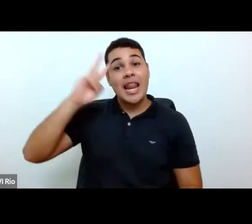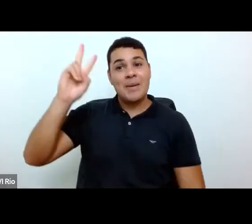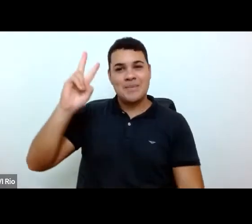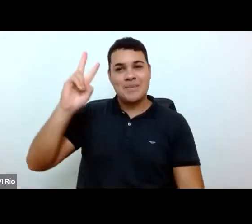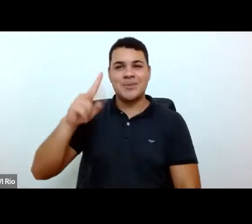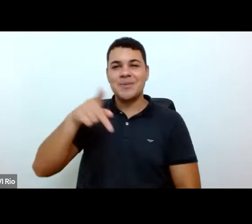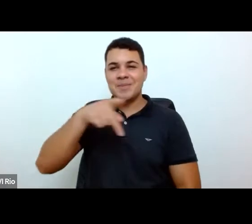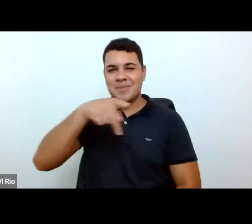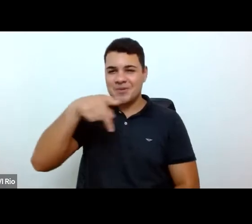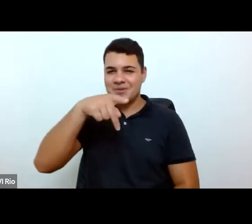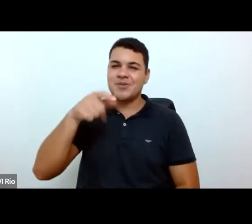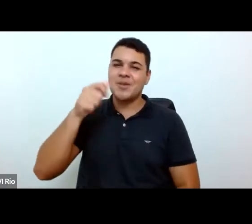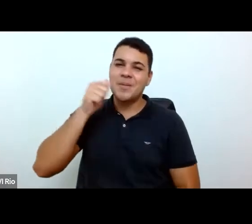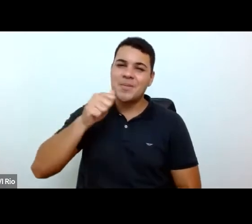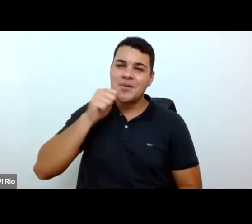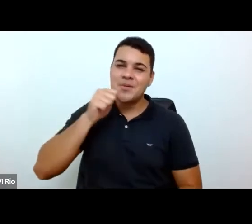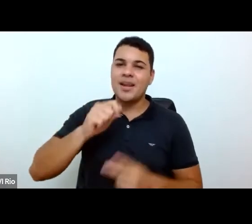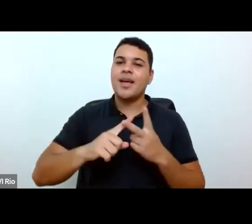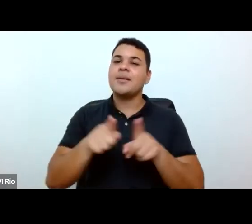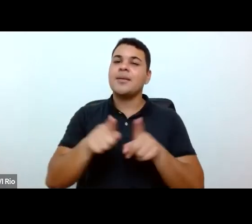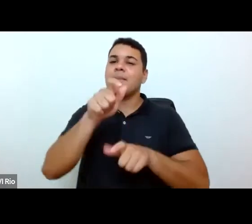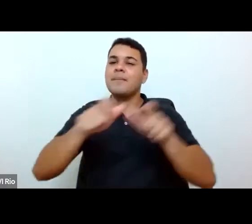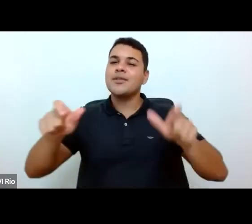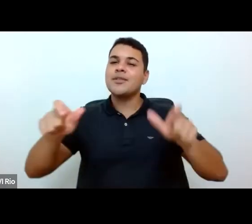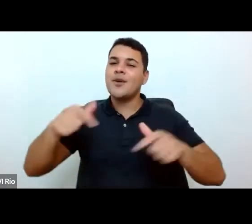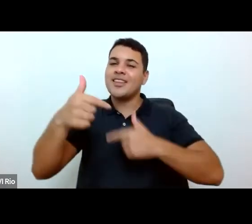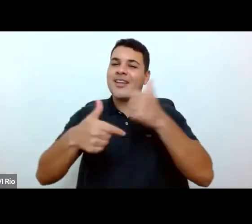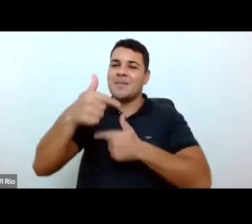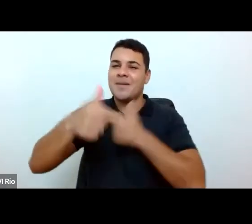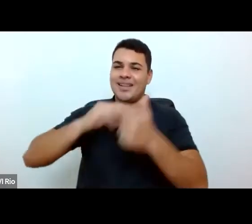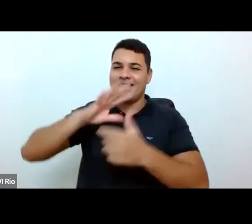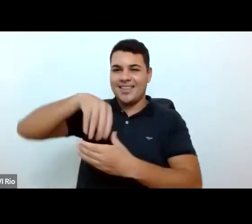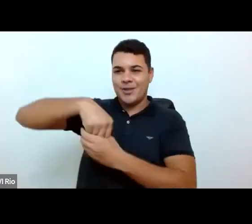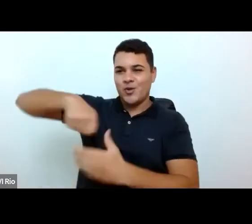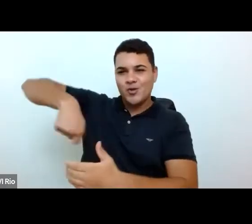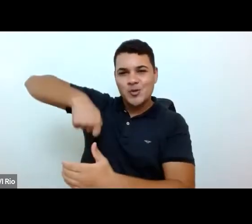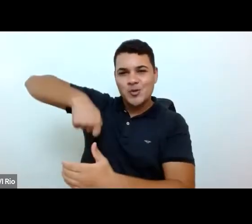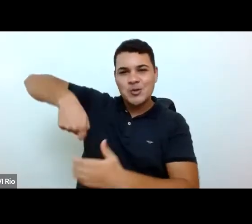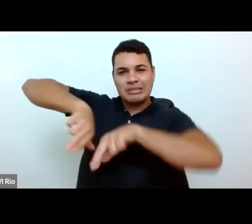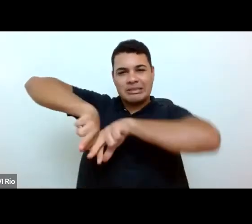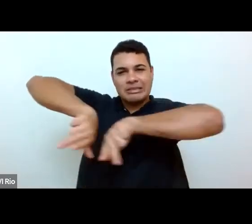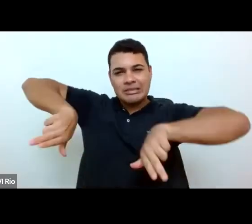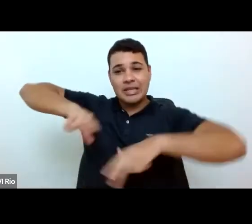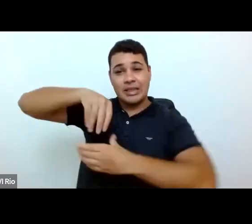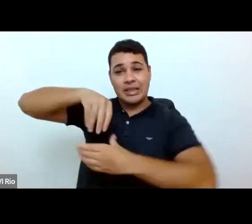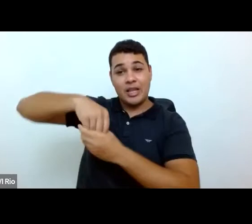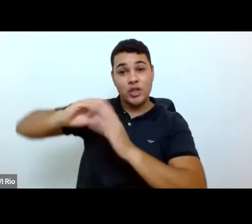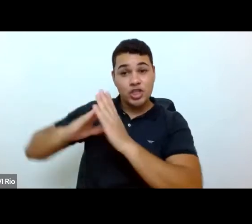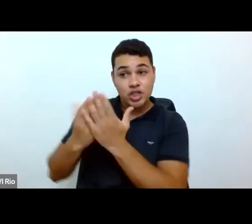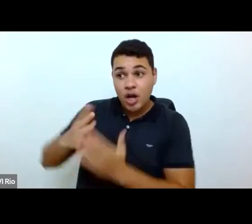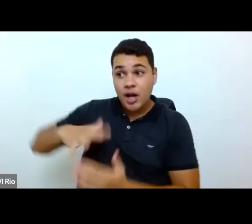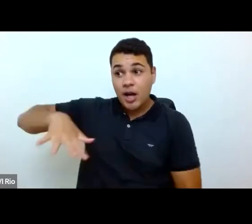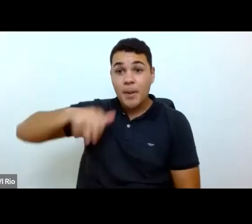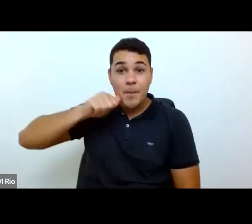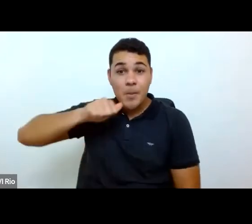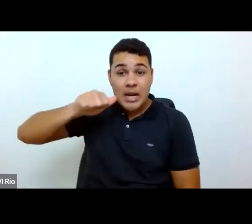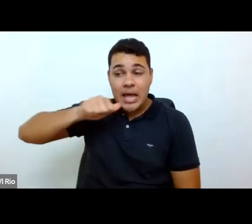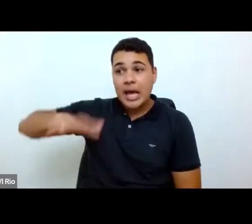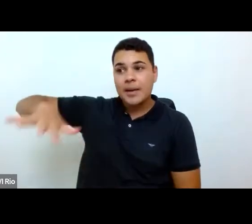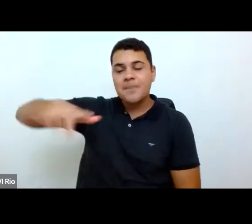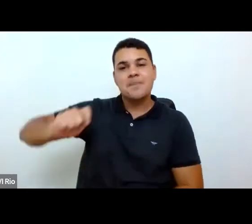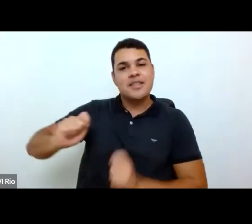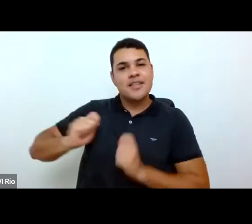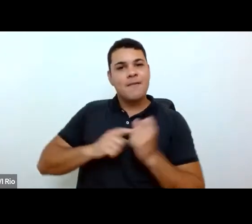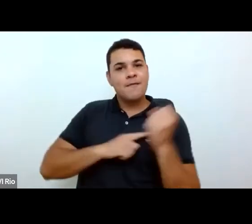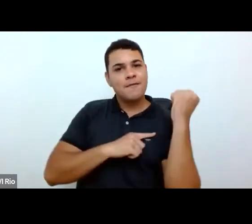profissionais da alimentação escolar, foram as principais guerreiras ao meu lado para mim não desistir da escola, né? E ainda